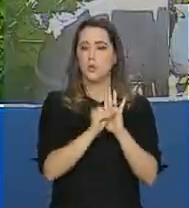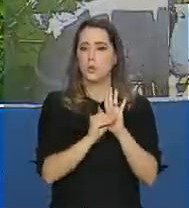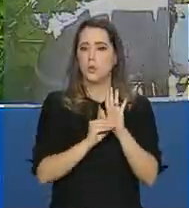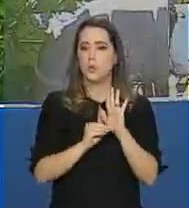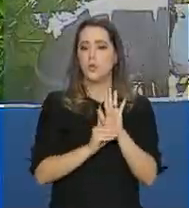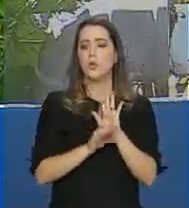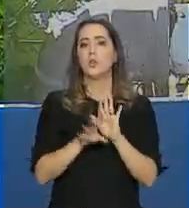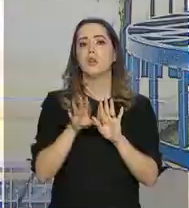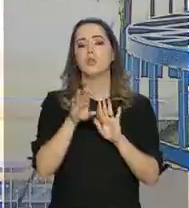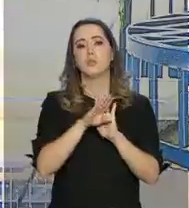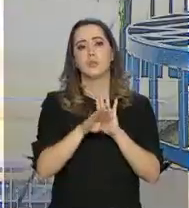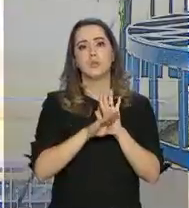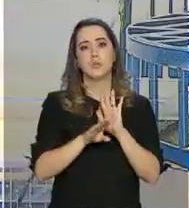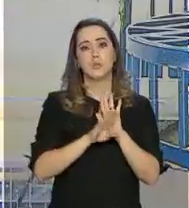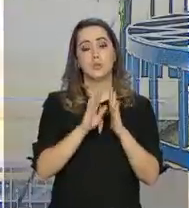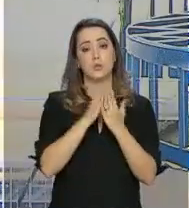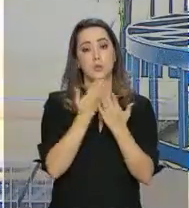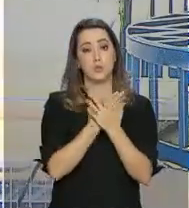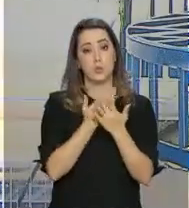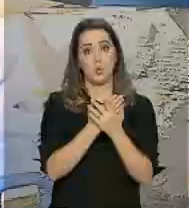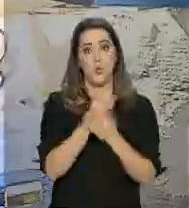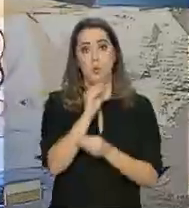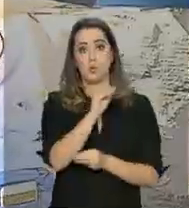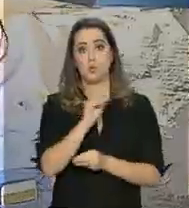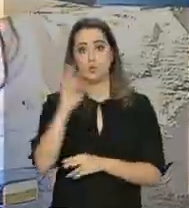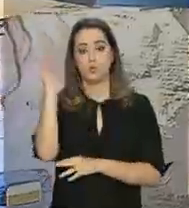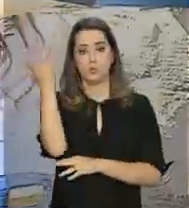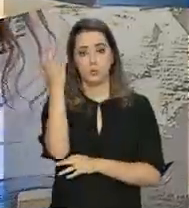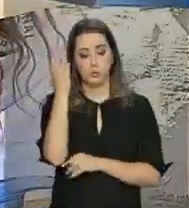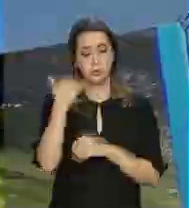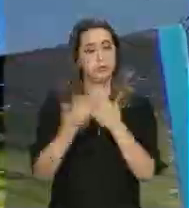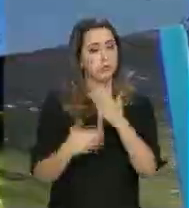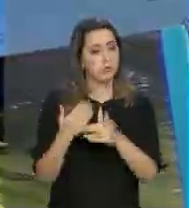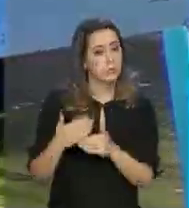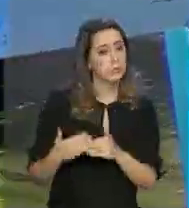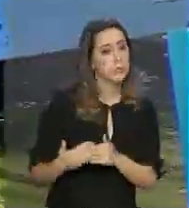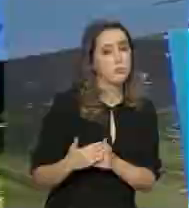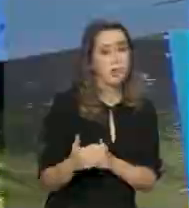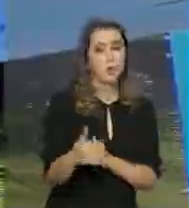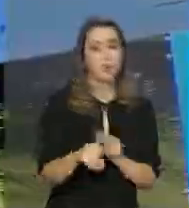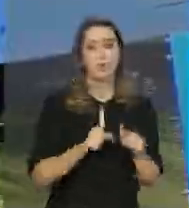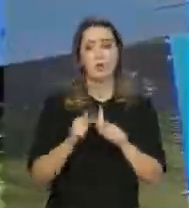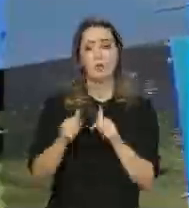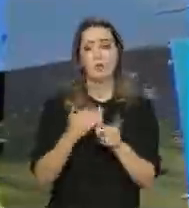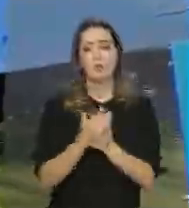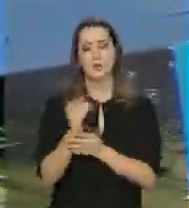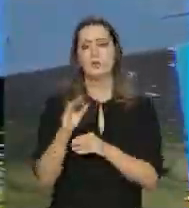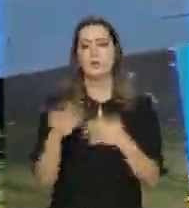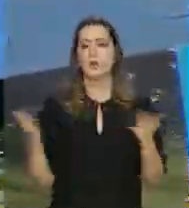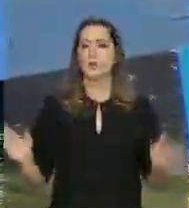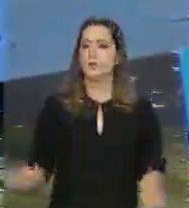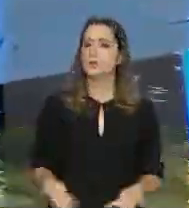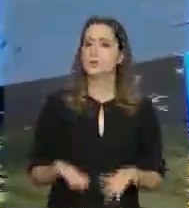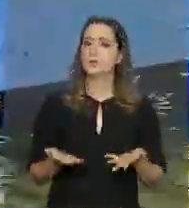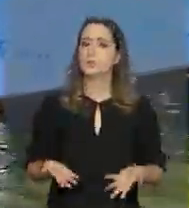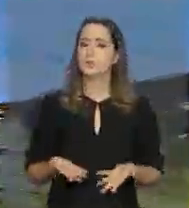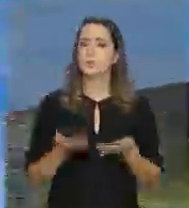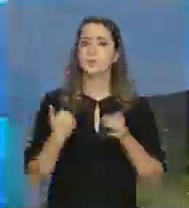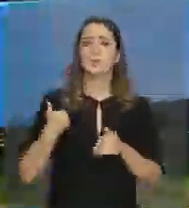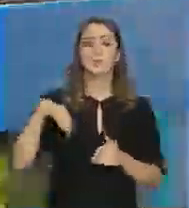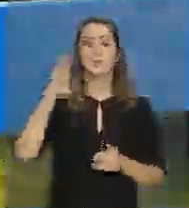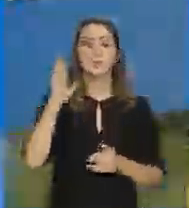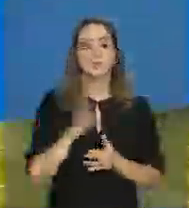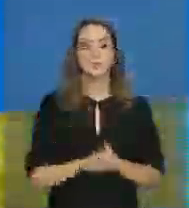Escolas Sustentáveis do Ministério da Educação. Desde então, as atividades passaram a ser um estímulo a mais para os